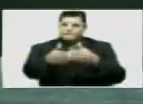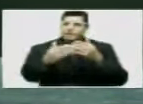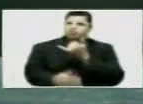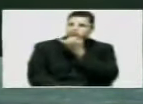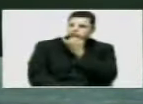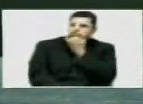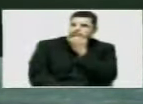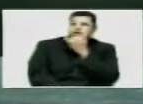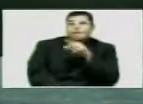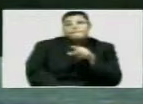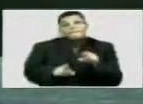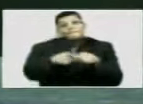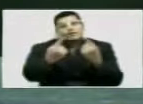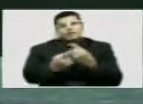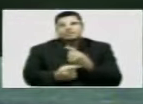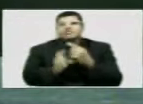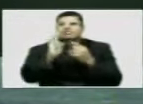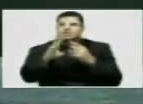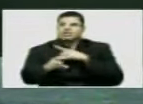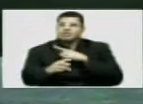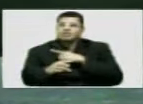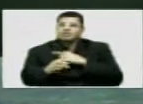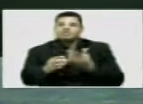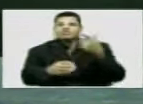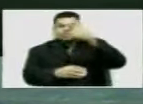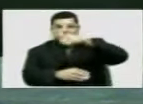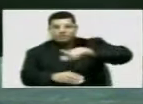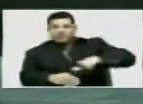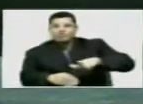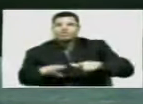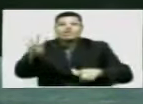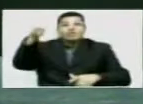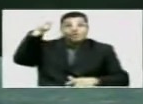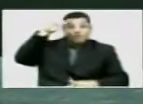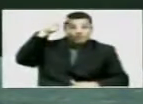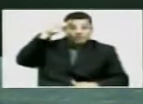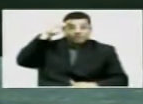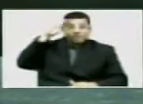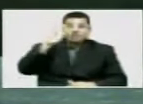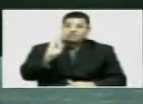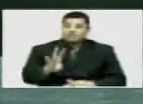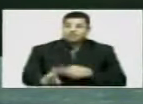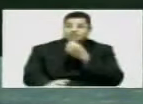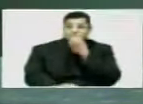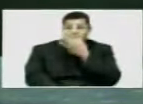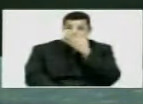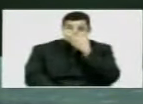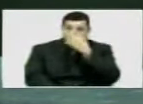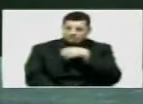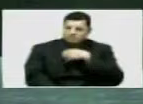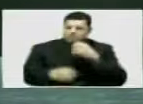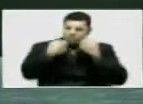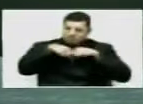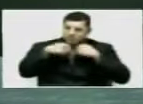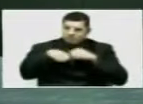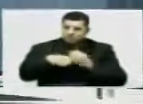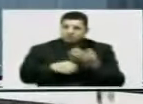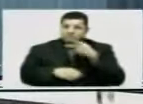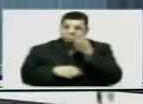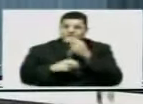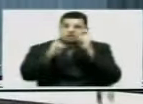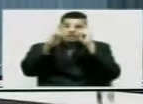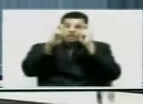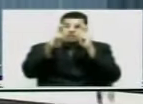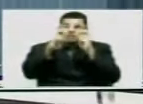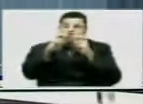peço desculpas, mas infelizmente nós só teremos sessão novamente na próxima quarta-feira, e sinto a necessidade de tratar